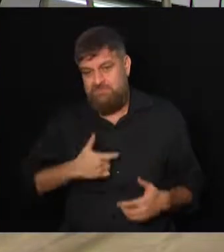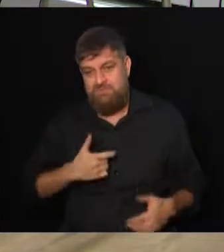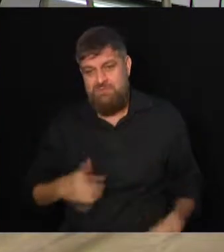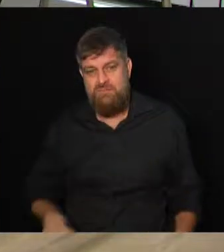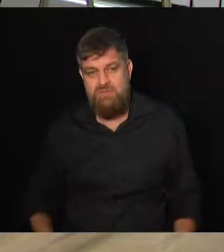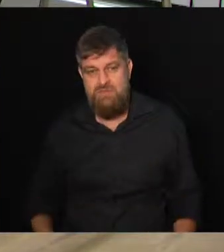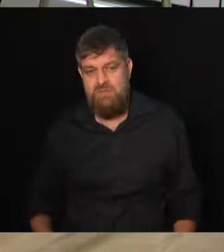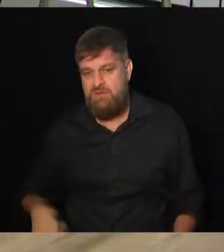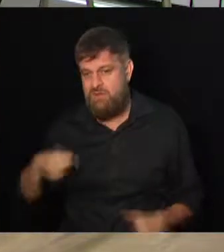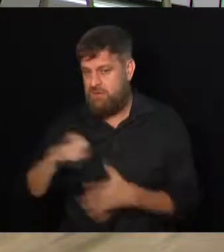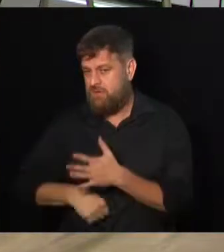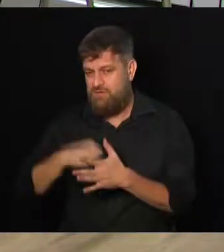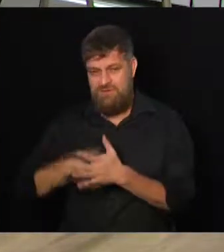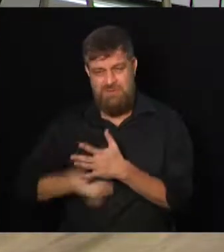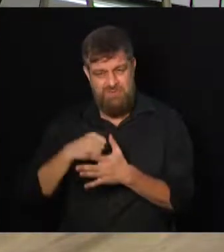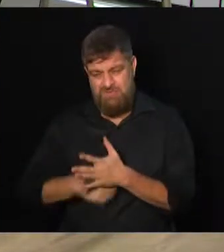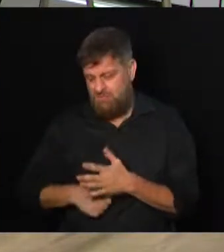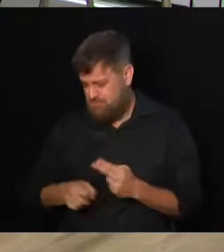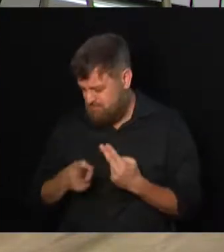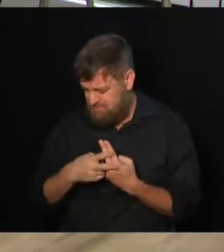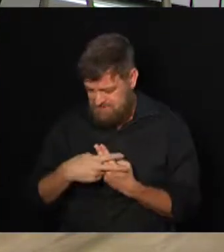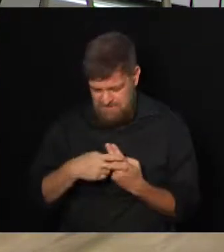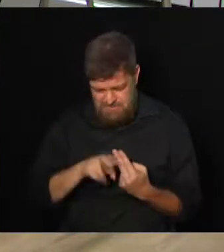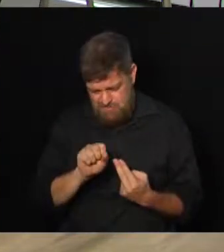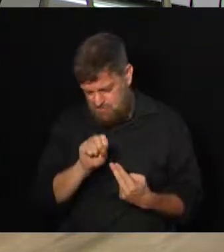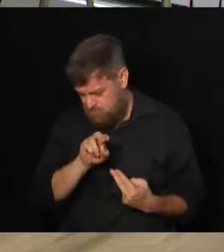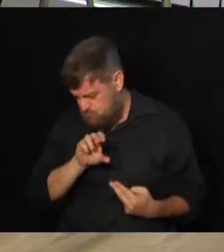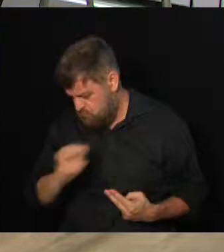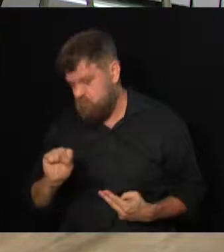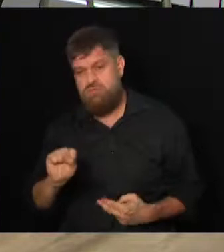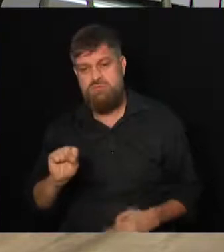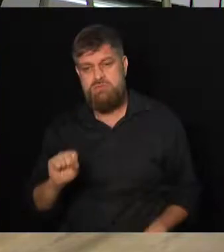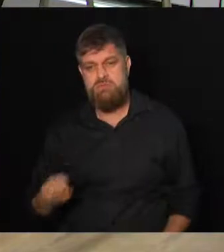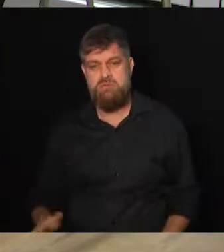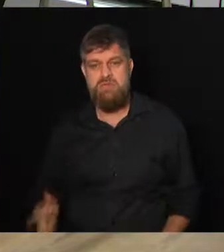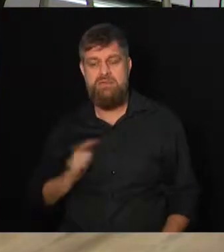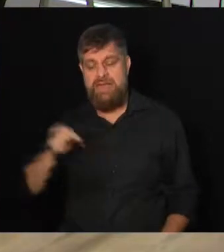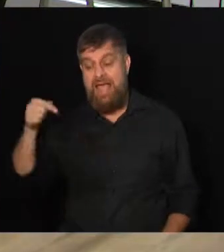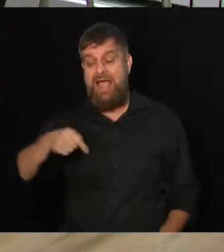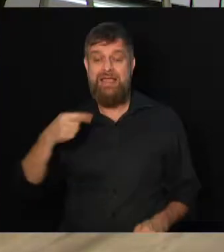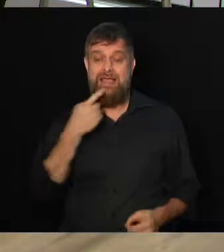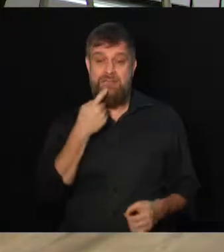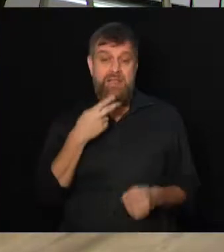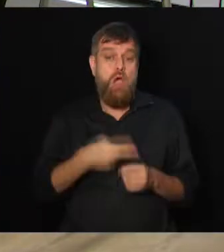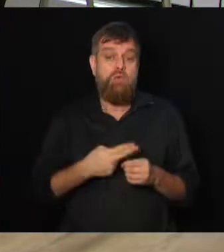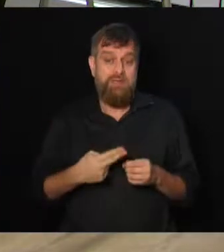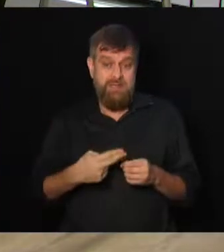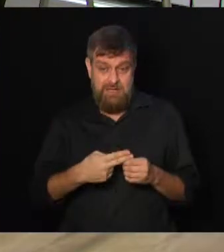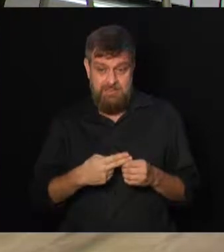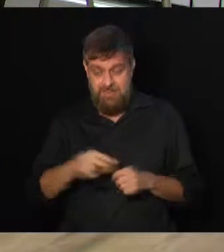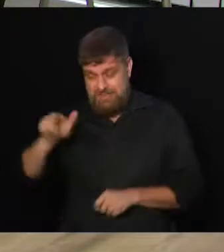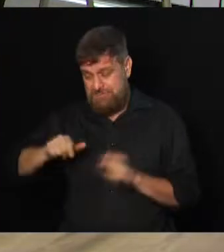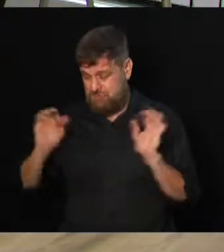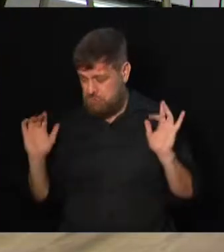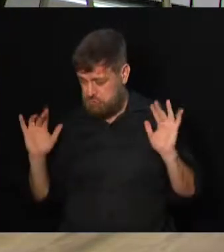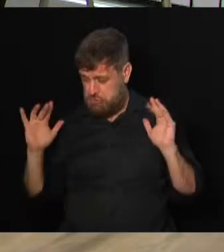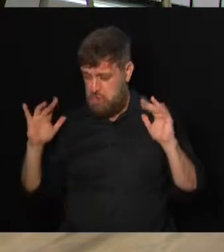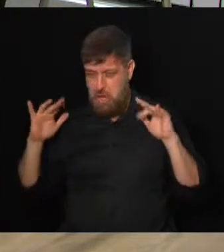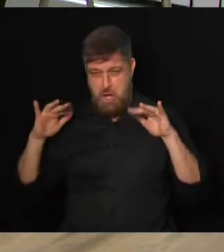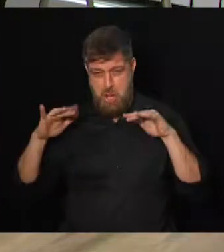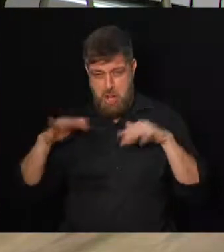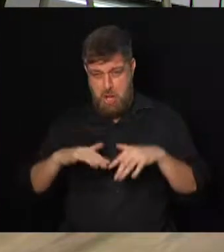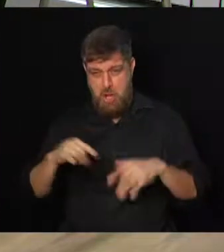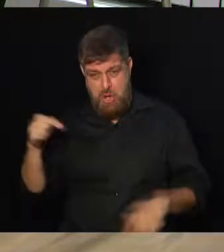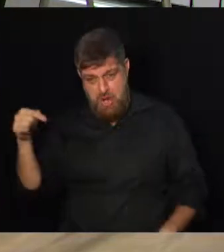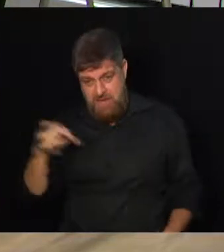defensor exato do SUS. Mas, por exemplo, a gente tem aqui a Unicamp. todo mundo que frequenta a Unicamp, e